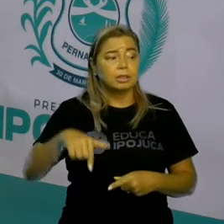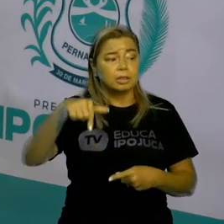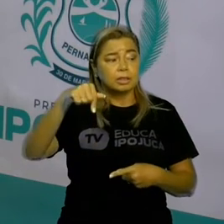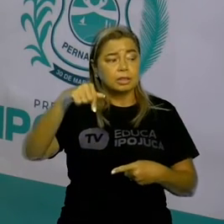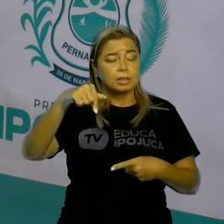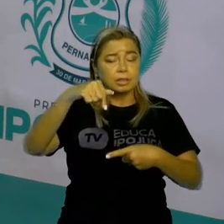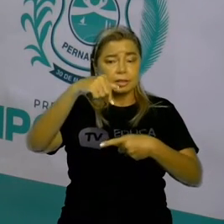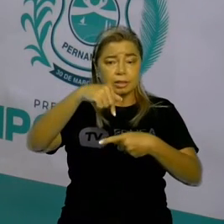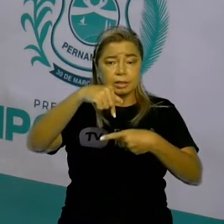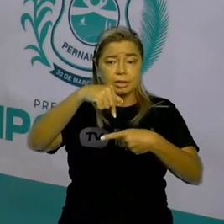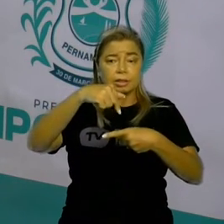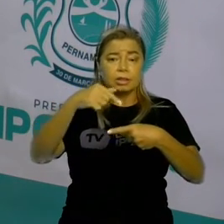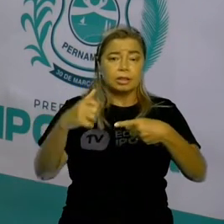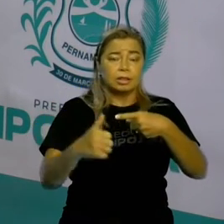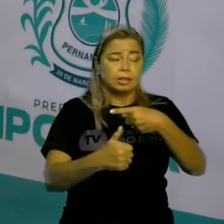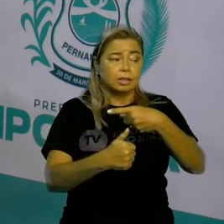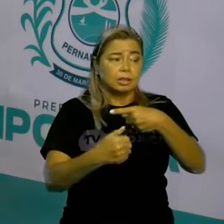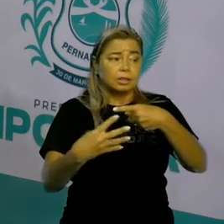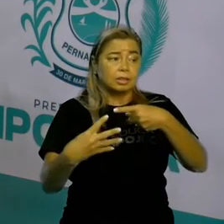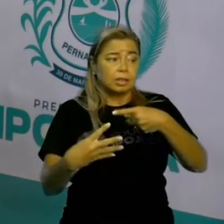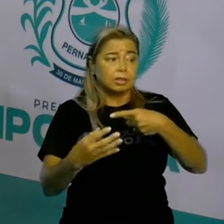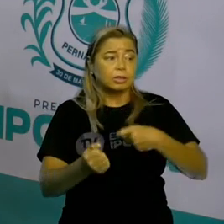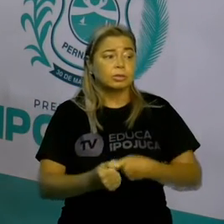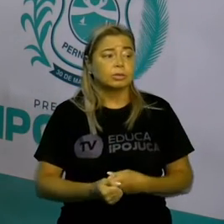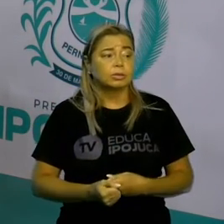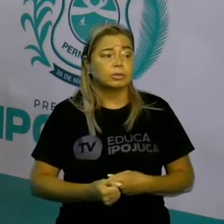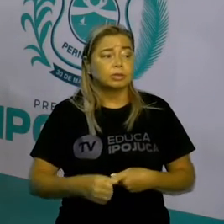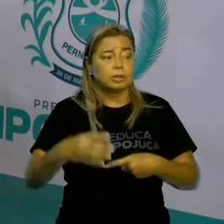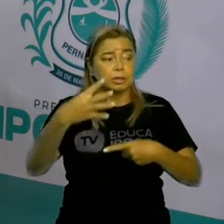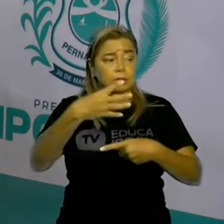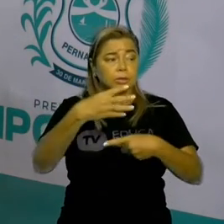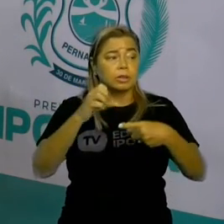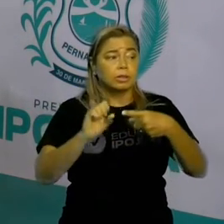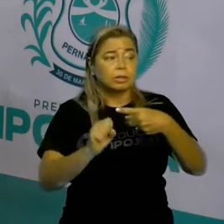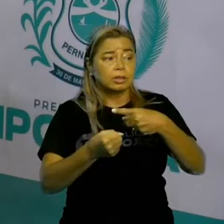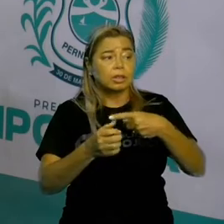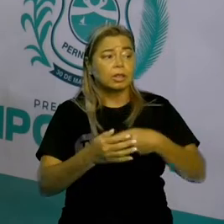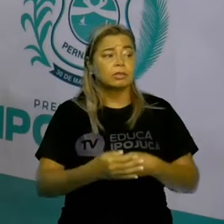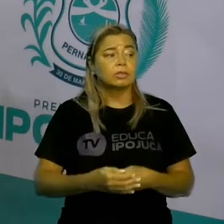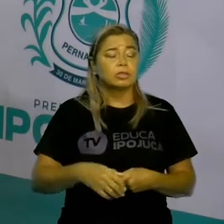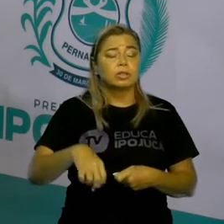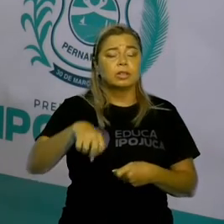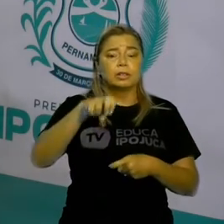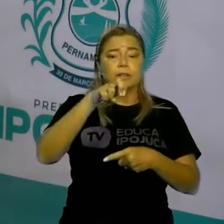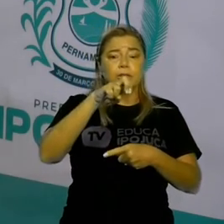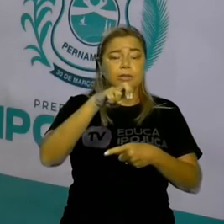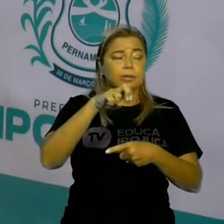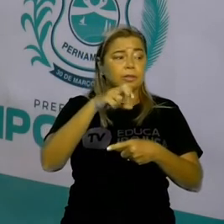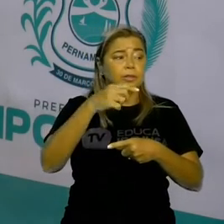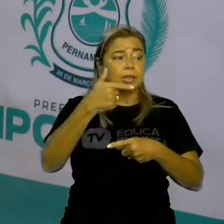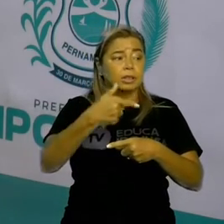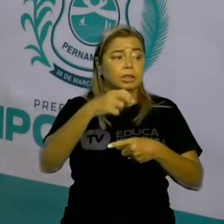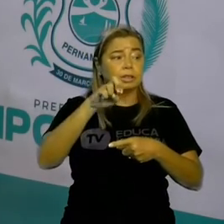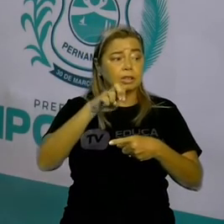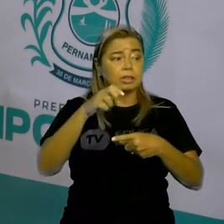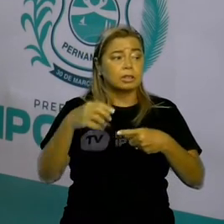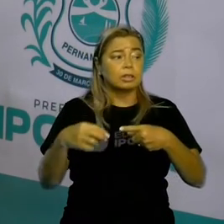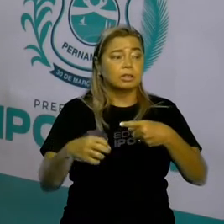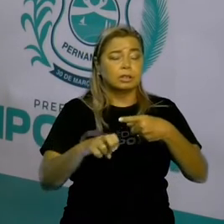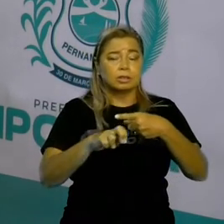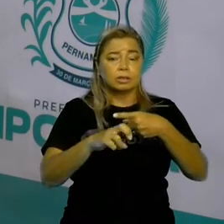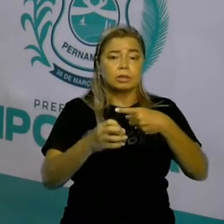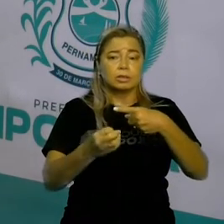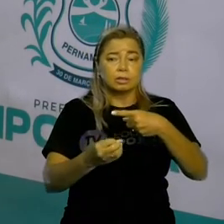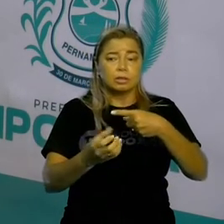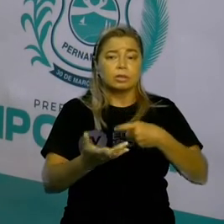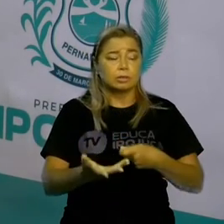7 14avos, a 4 oitavos, a 25 50avos. Todos eles representam,